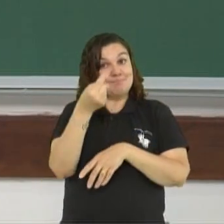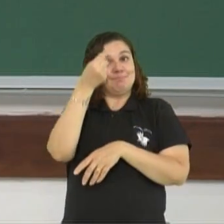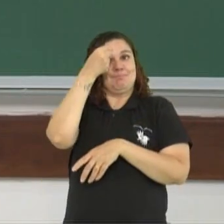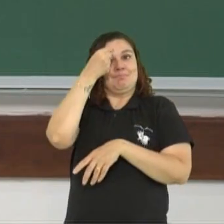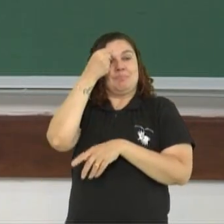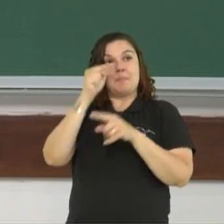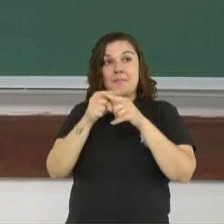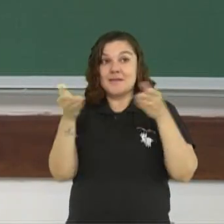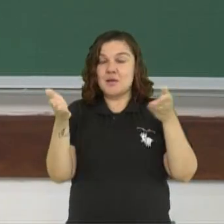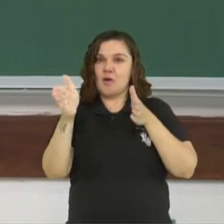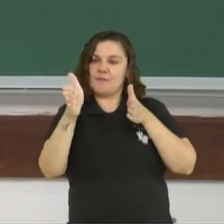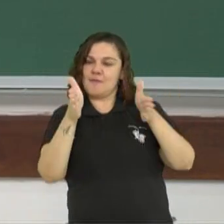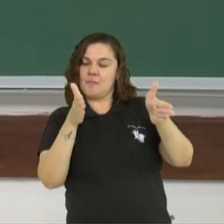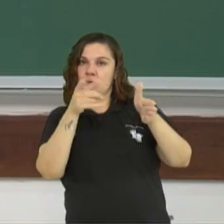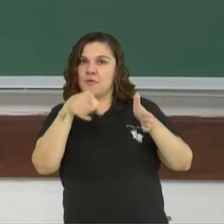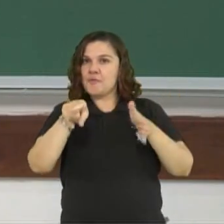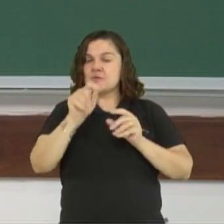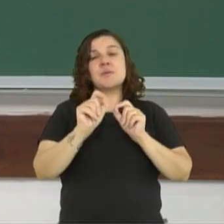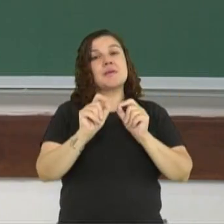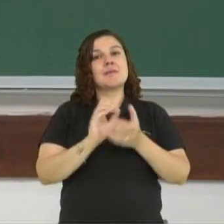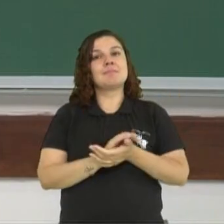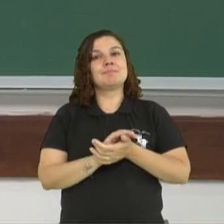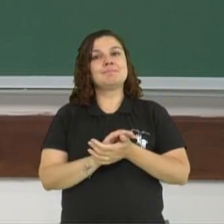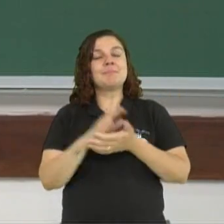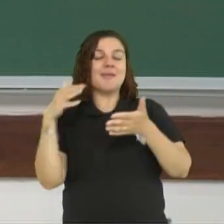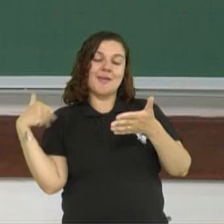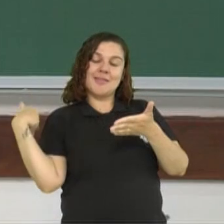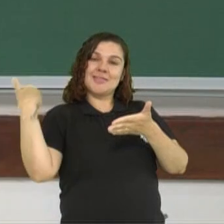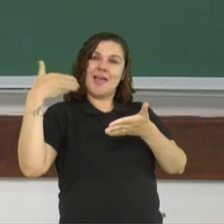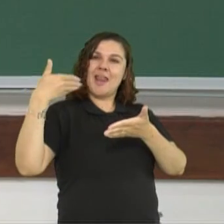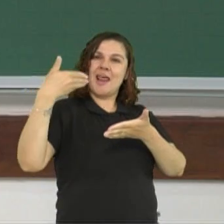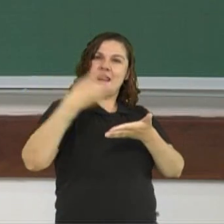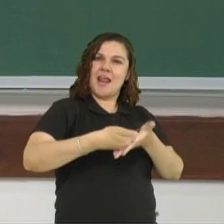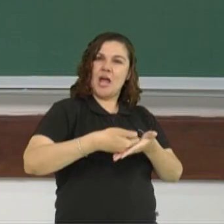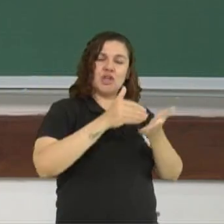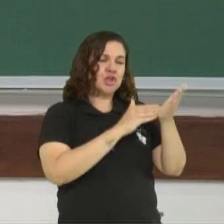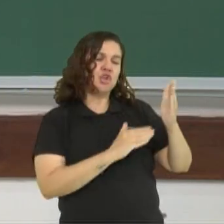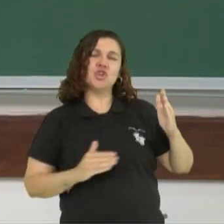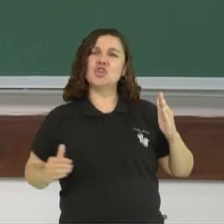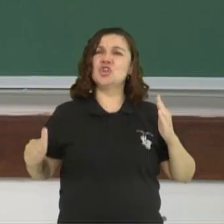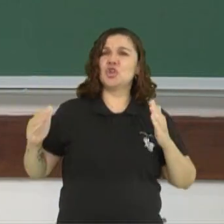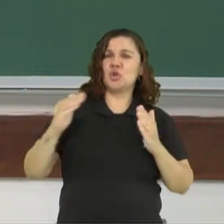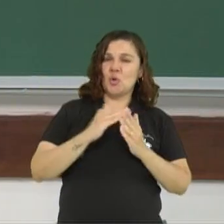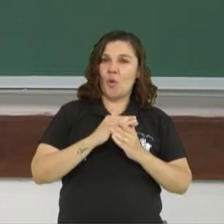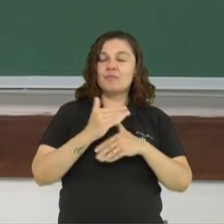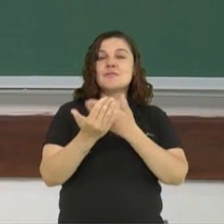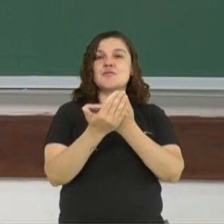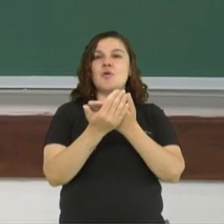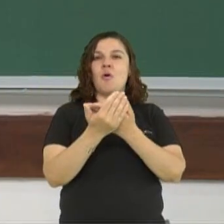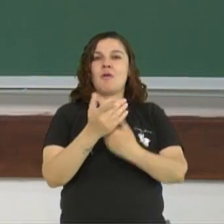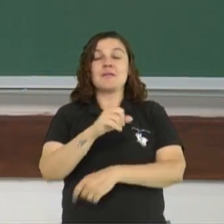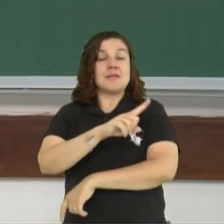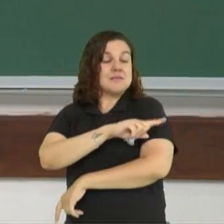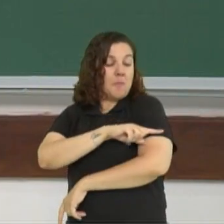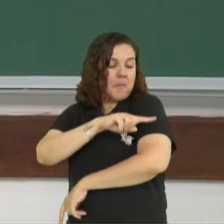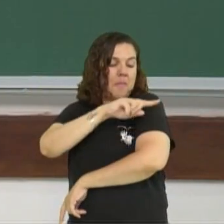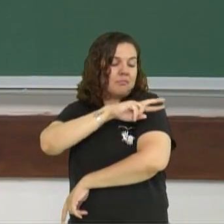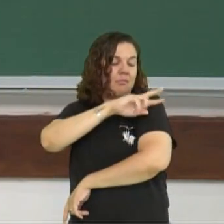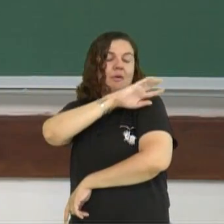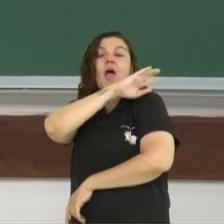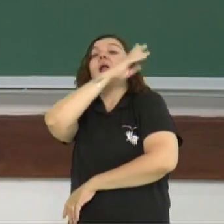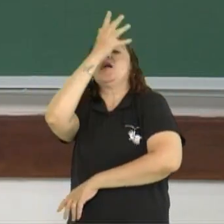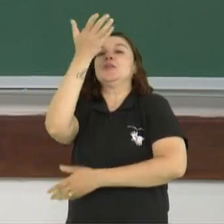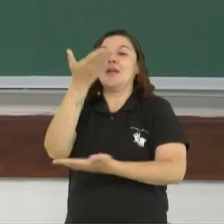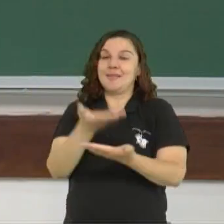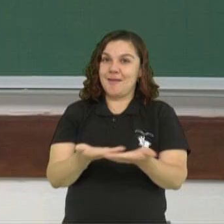numa época que agora vocês estão fazendo o quê? A recapitulação de tudo que vocês viram durante todo esse período escolar, desde o primeiro grau até o segundo grau.